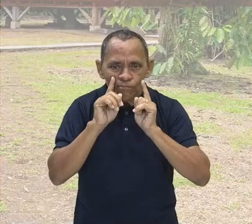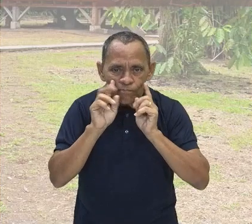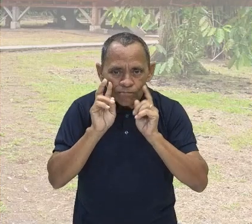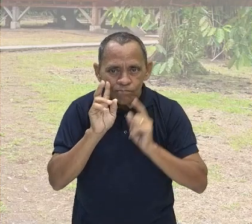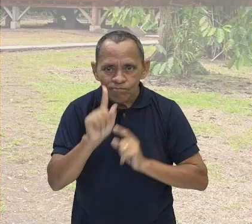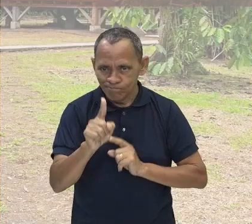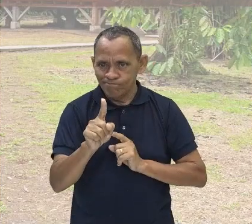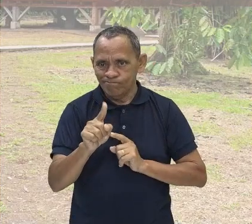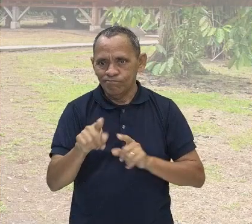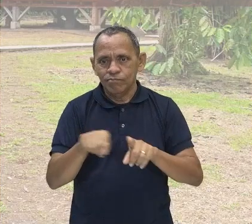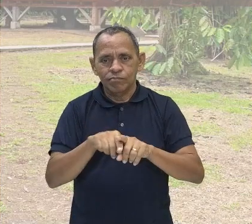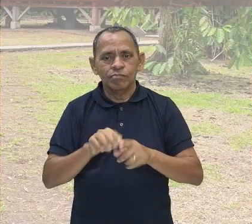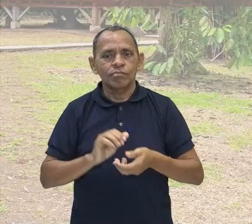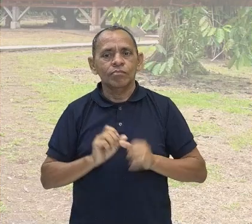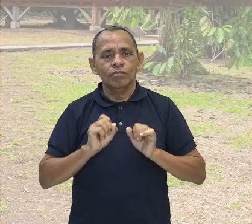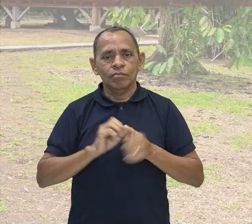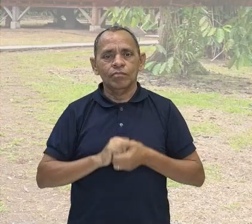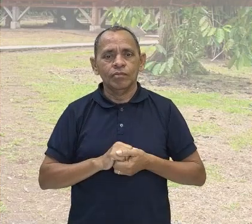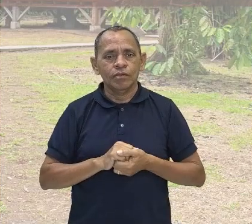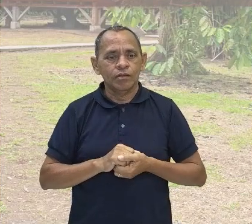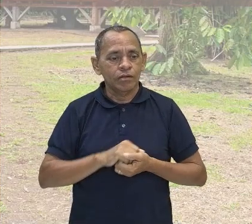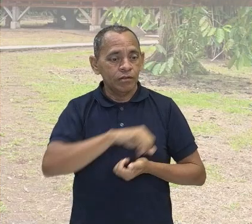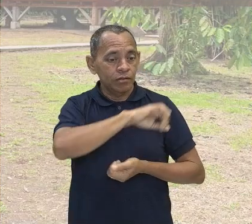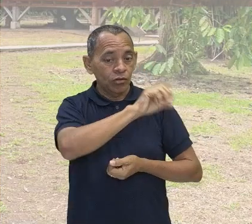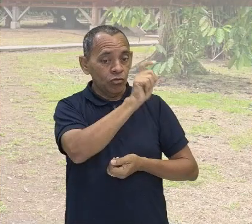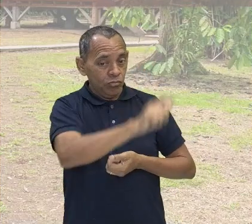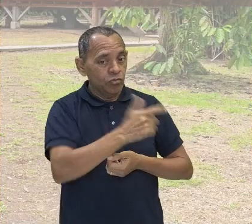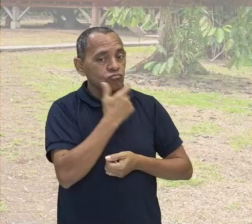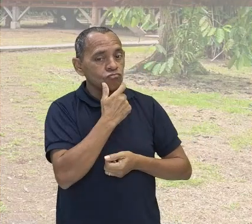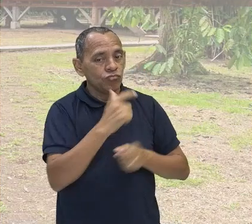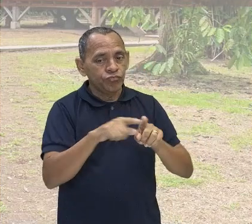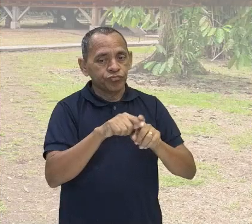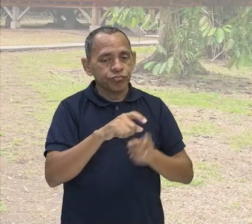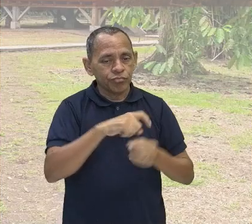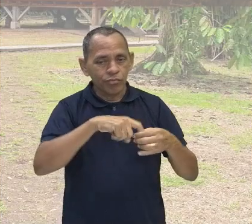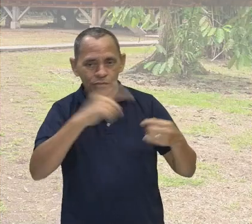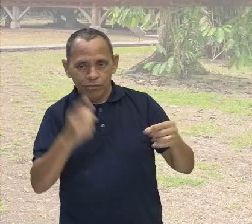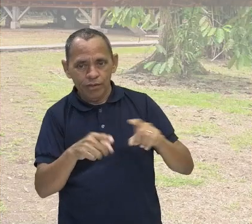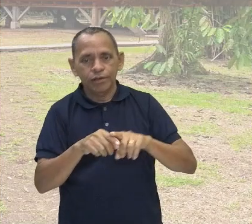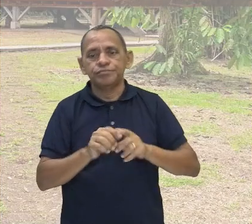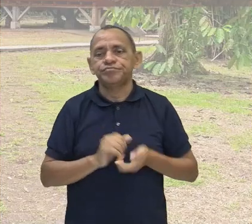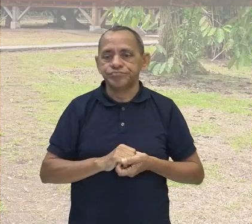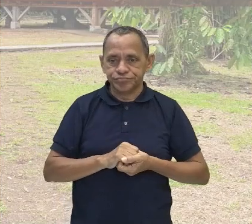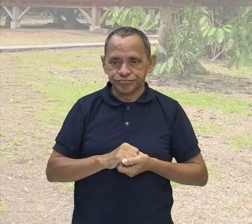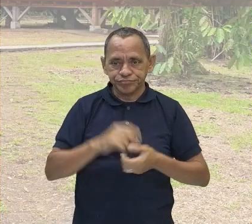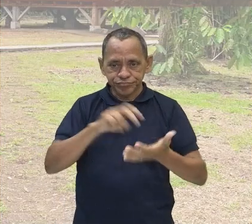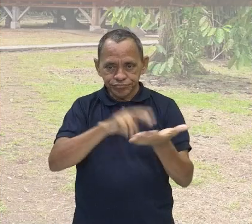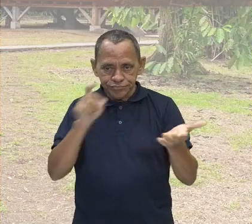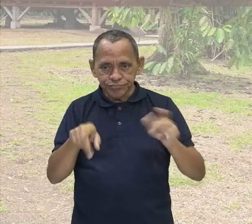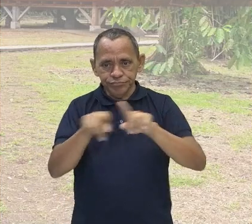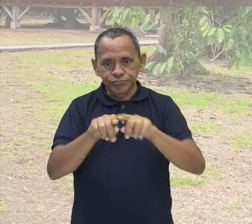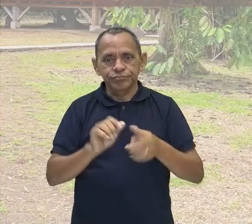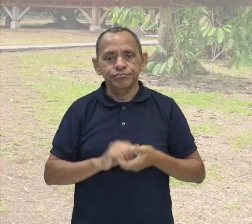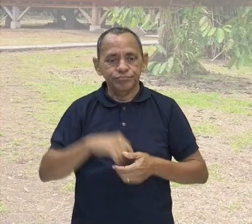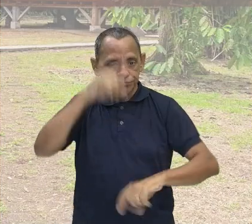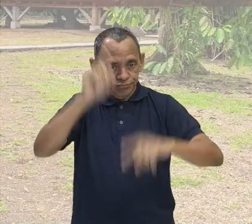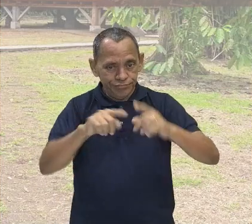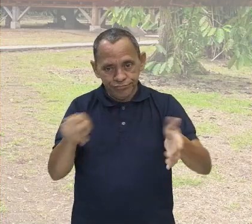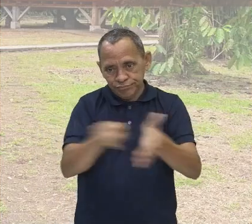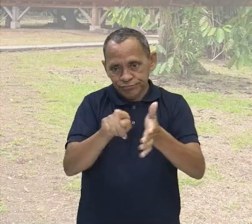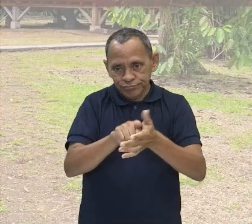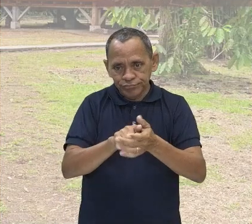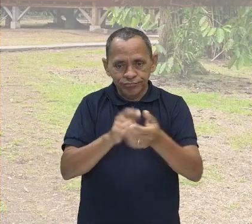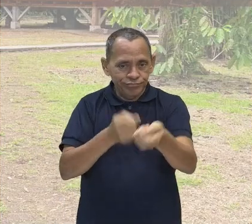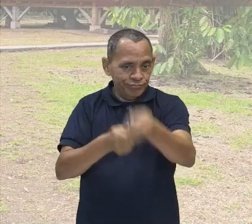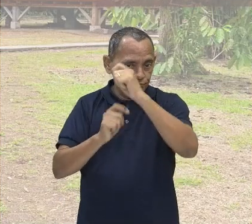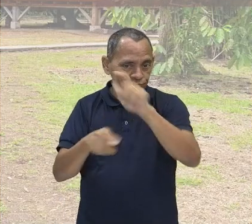seu José saiu cedo. E ele levou com ele uma tarrafa e uma canoa, que são aí instrumentos de pesca. Então, se ele